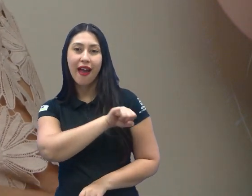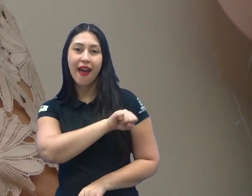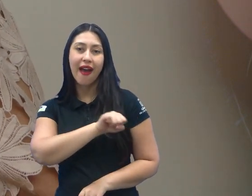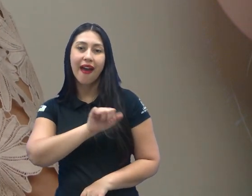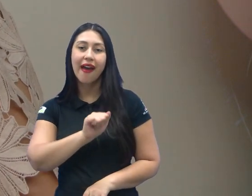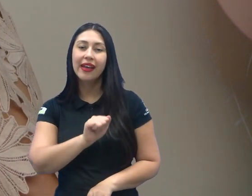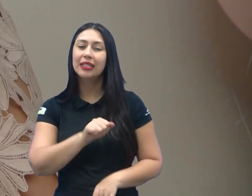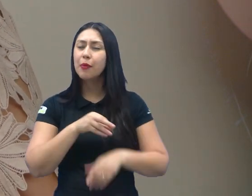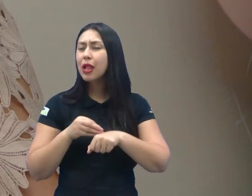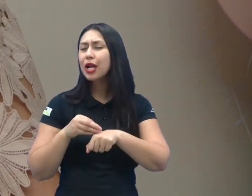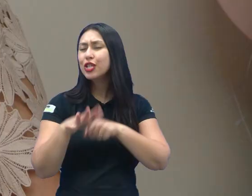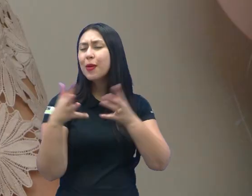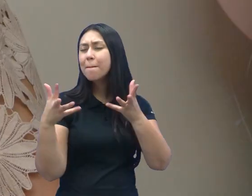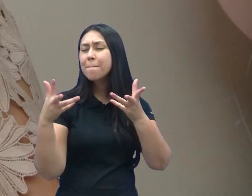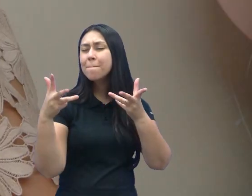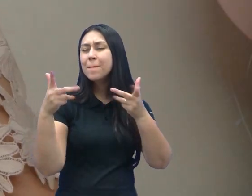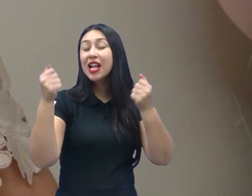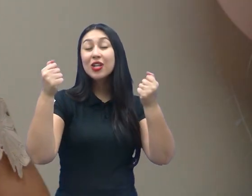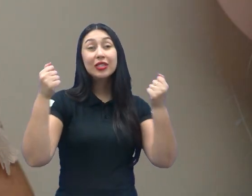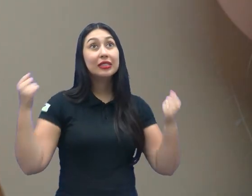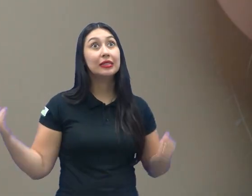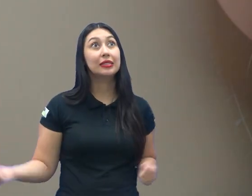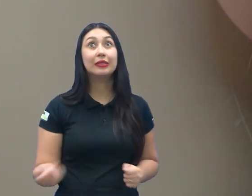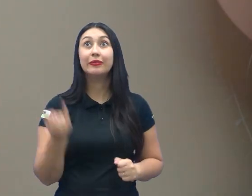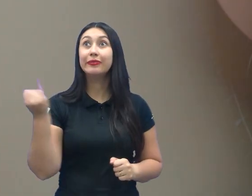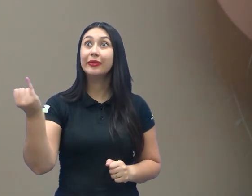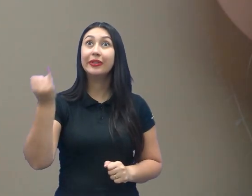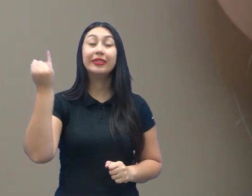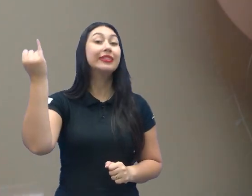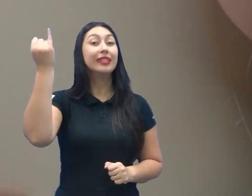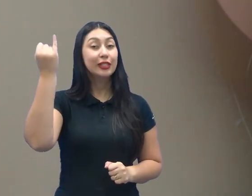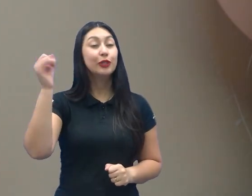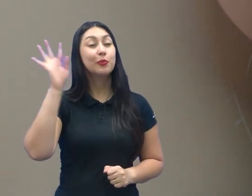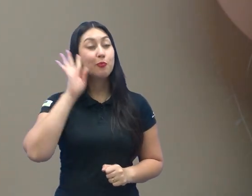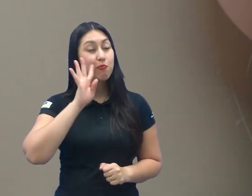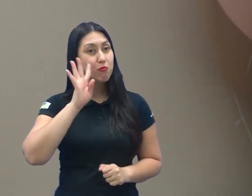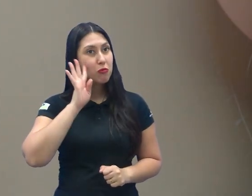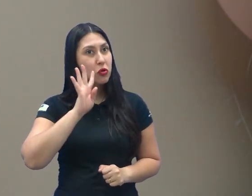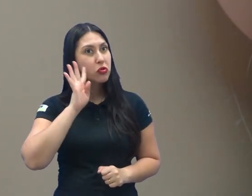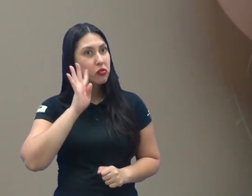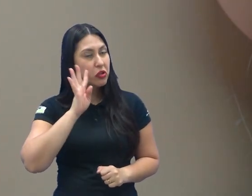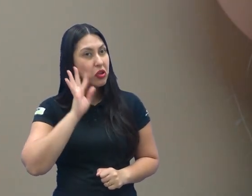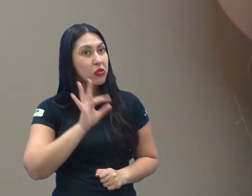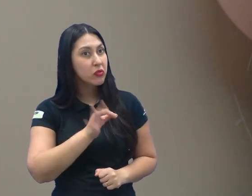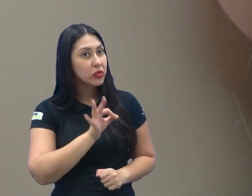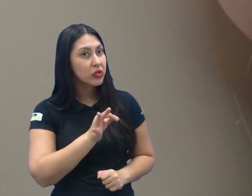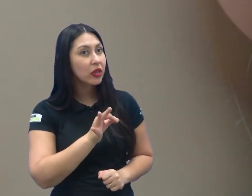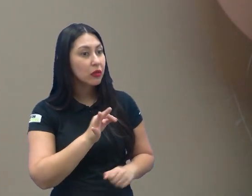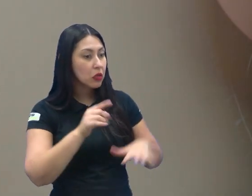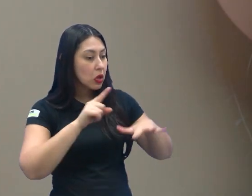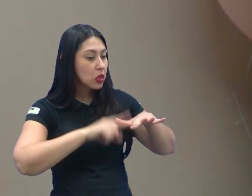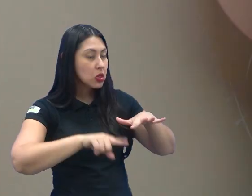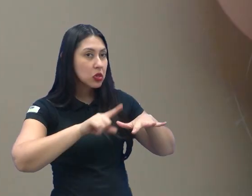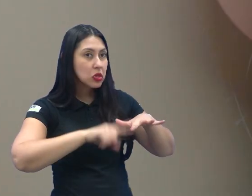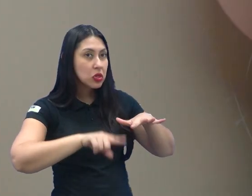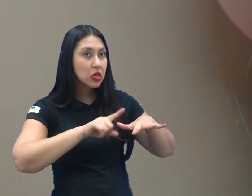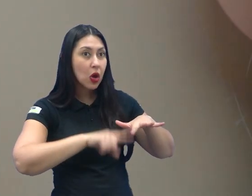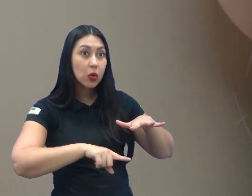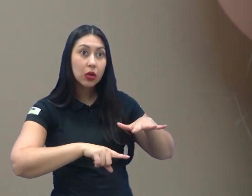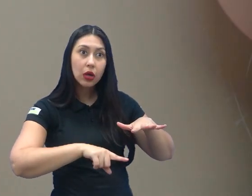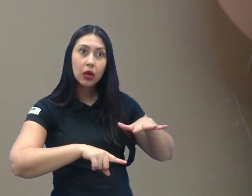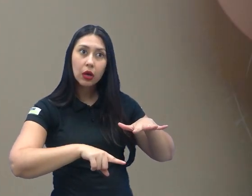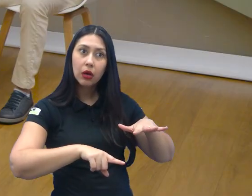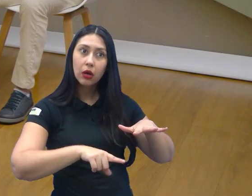dicas maravilhosas, valiosas. Olha, muito bacana, interessante, né, doutor? Como que a unha pode interferir tanto na saúde dos